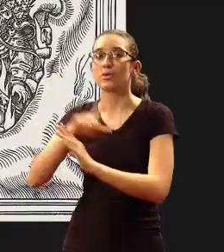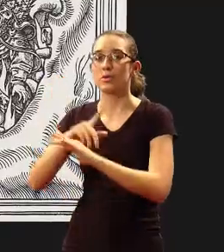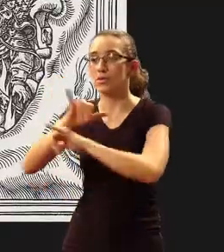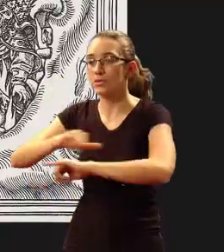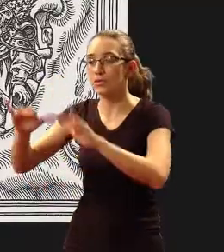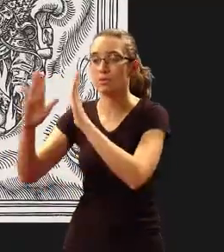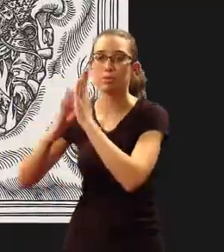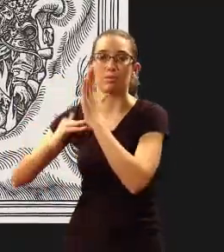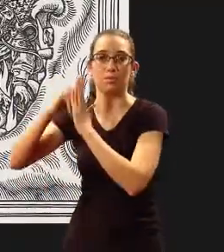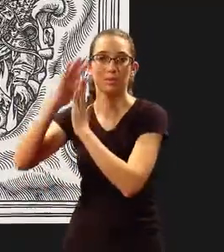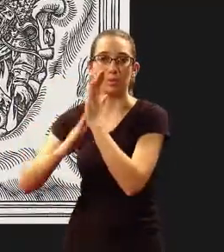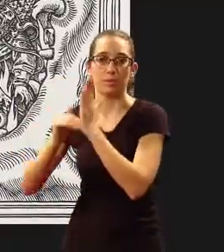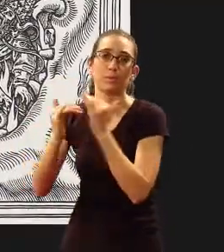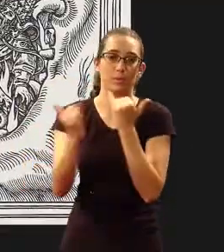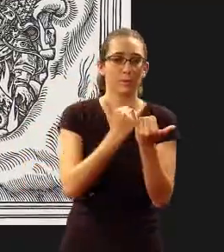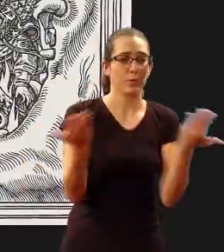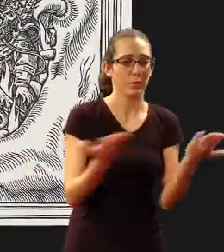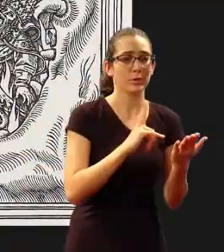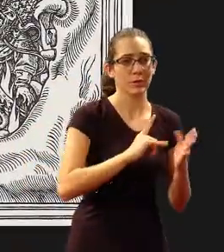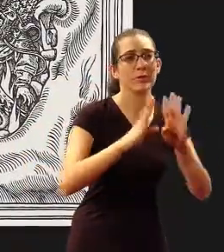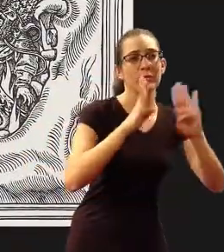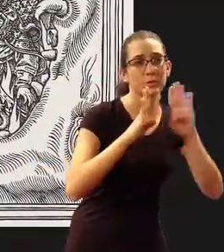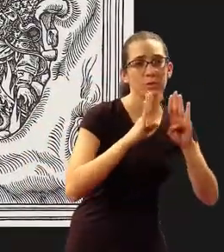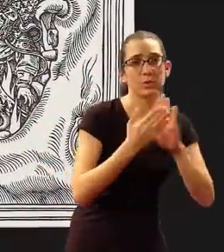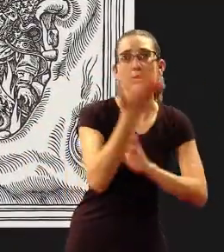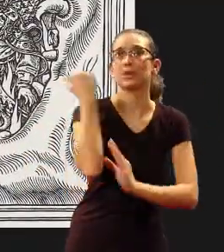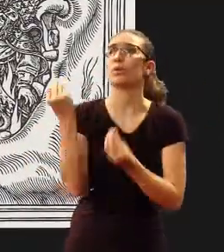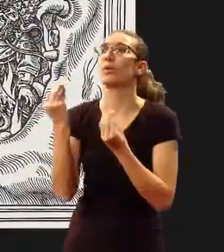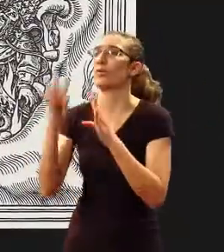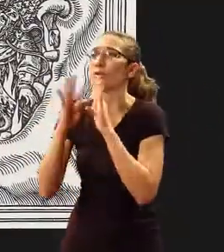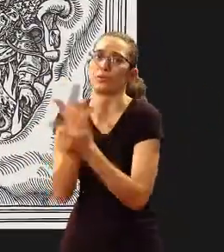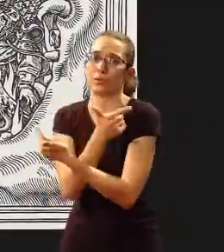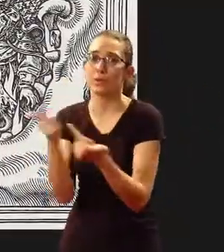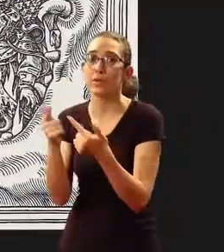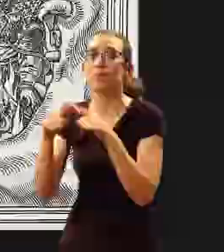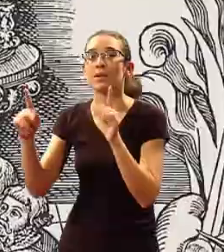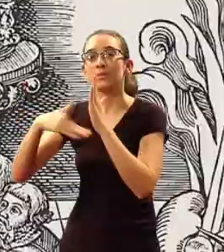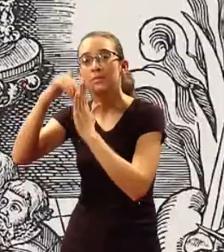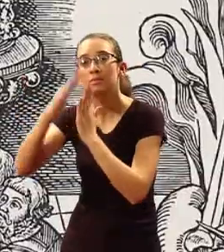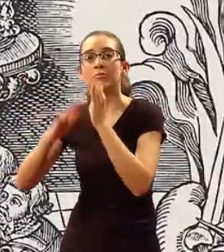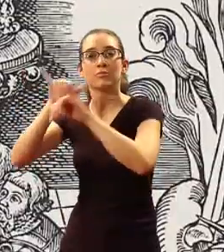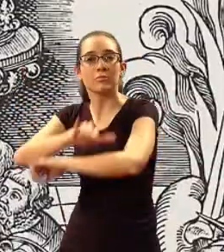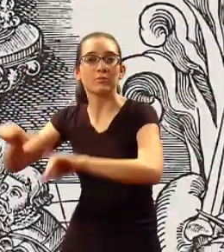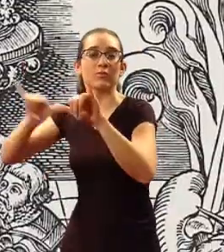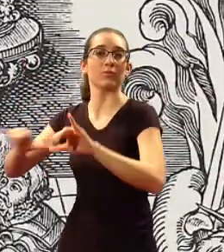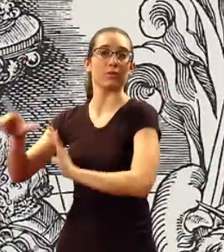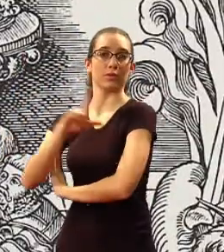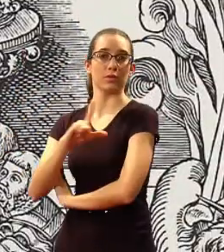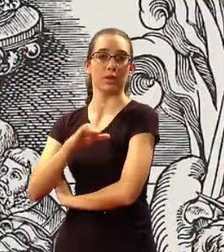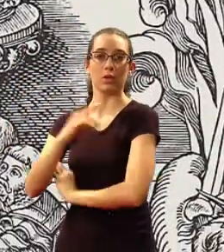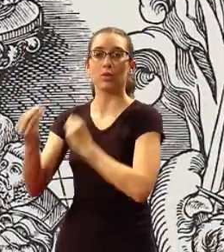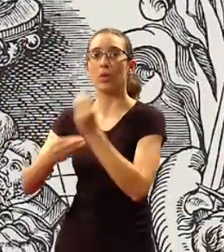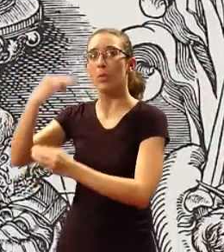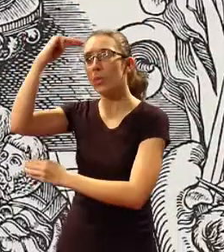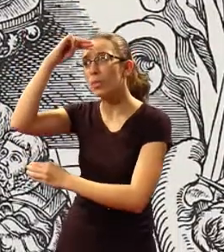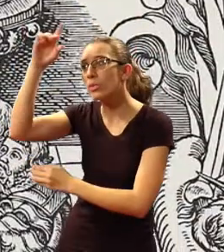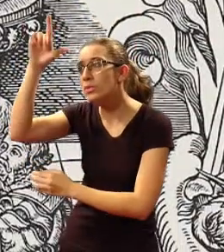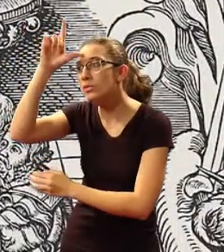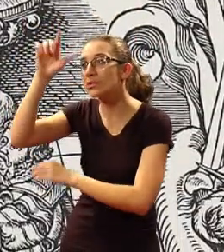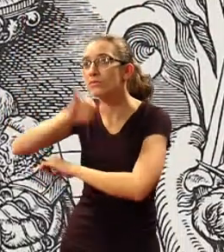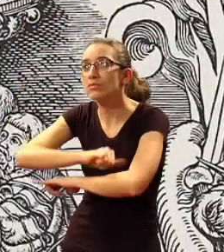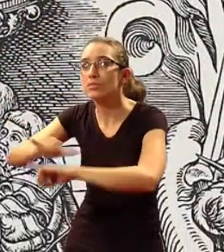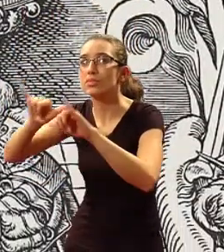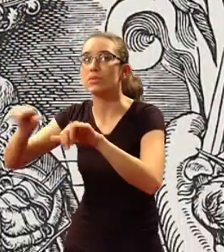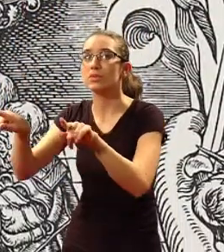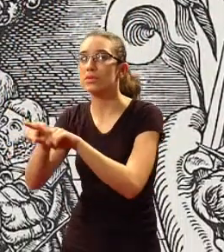de Lutero era Lucas Cranach, porque ele divulga as ideias de Lutero e torna conhecida a cara